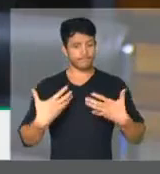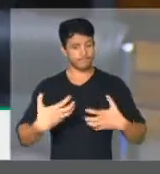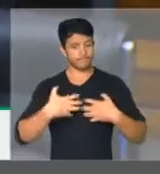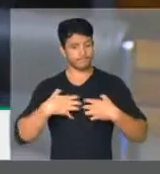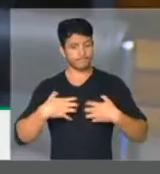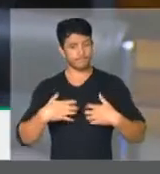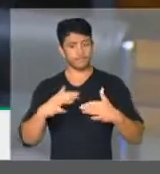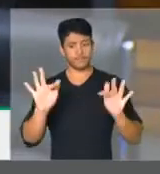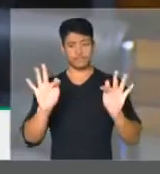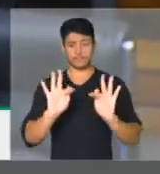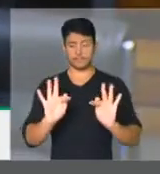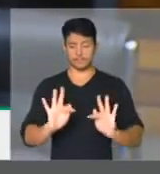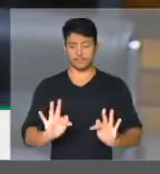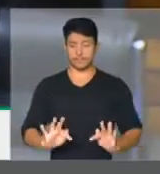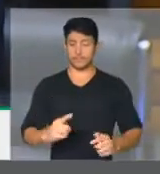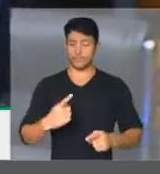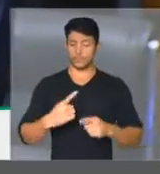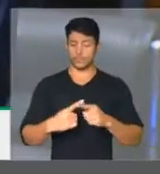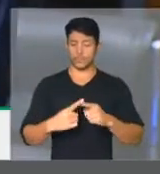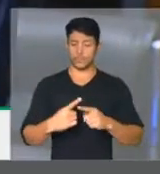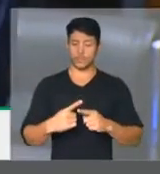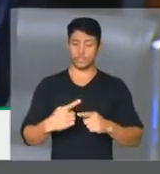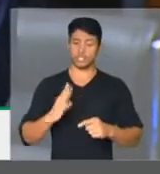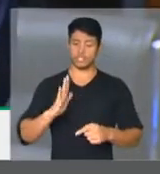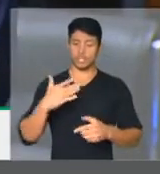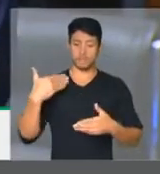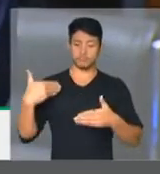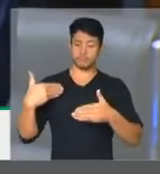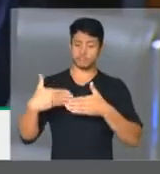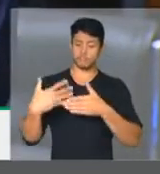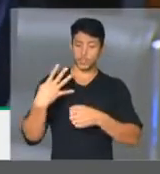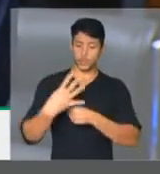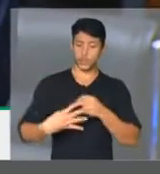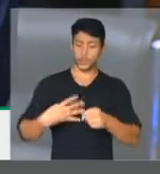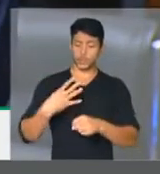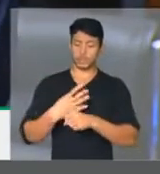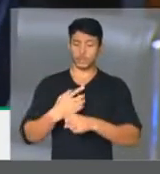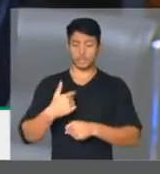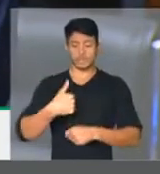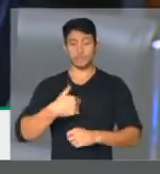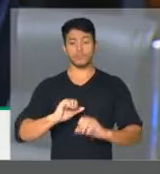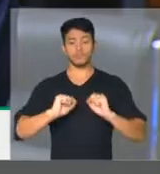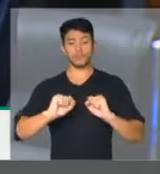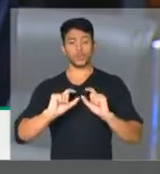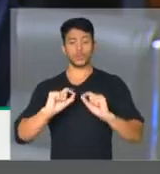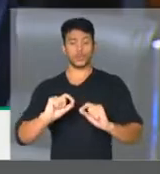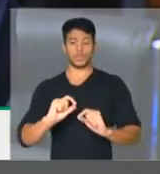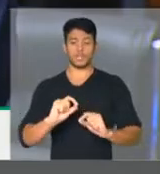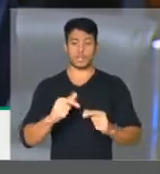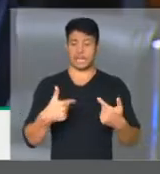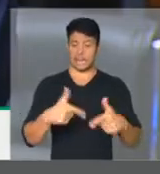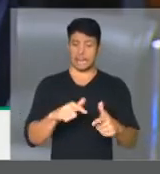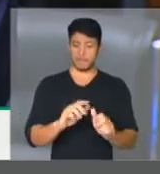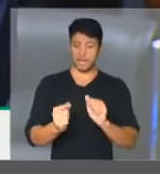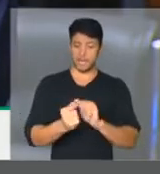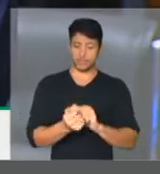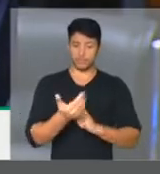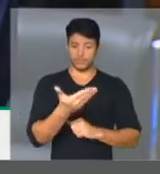eu tive nesses 4 anos foi ter tido a oportunidade de conviver com Vossa Excelência.